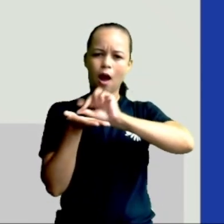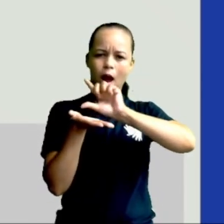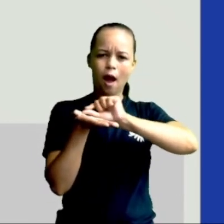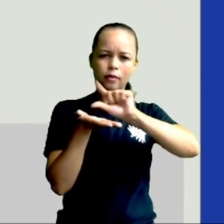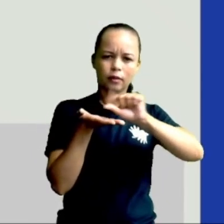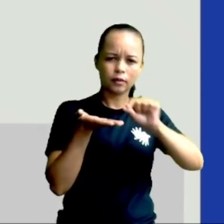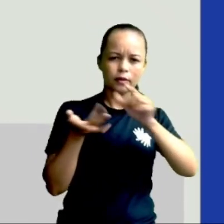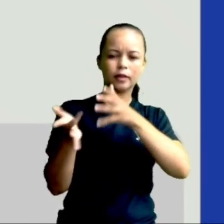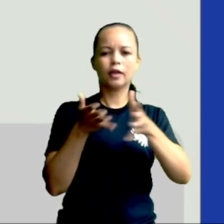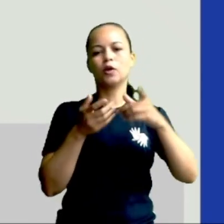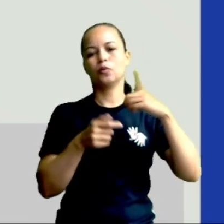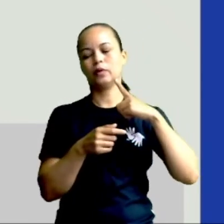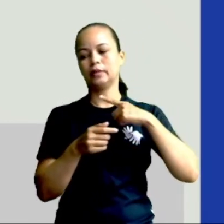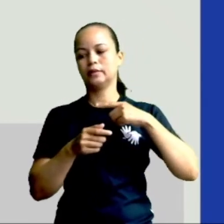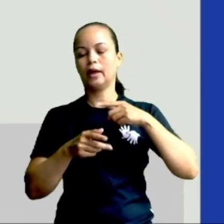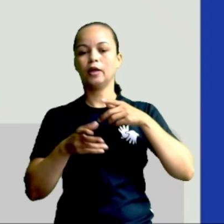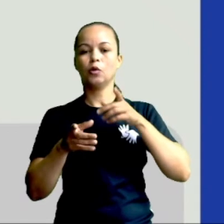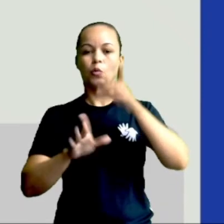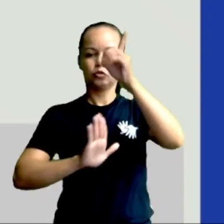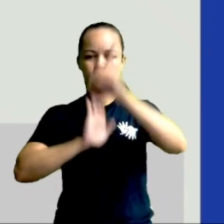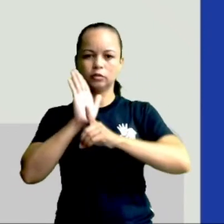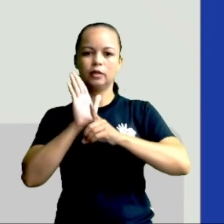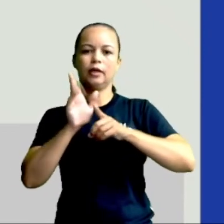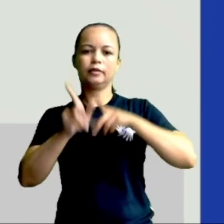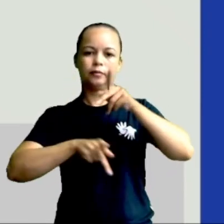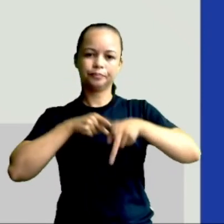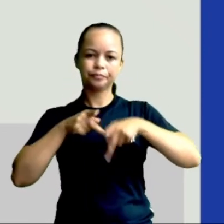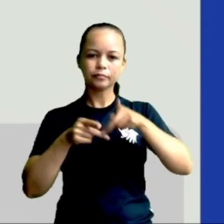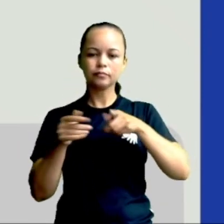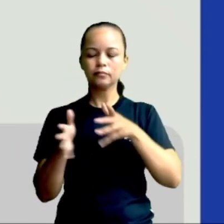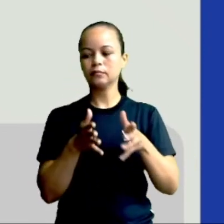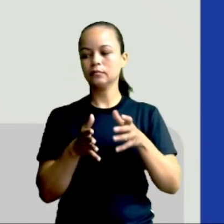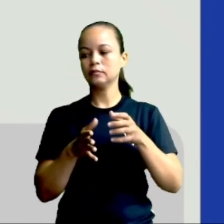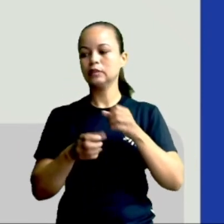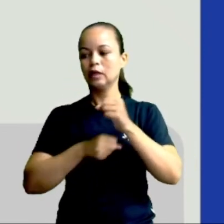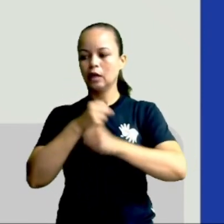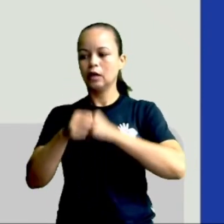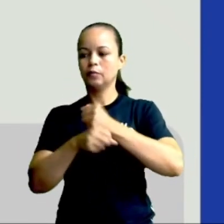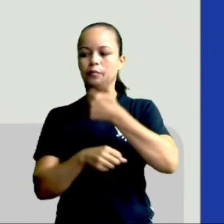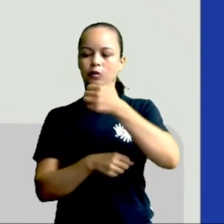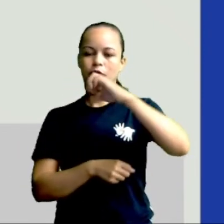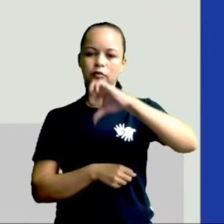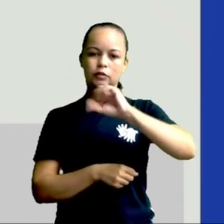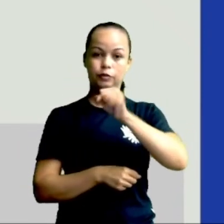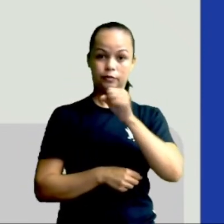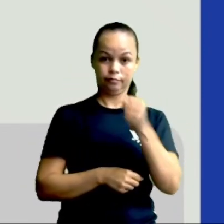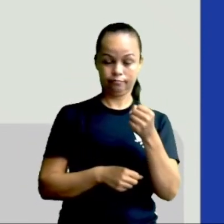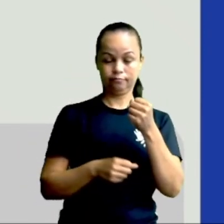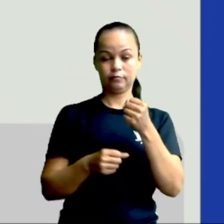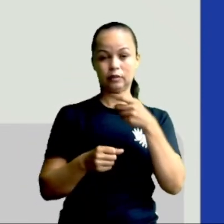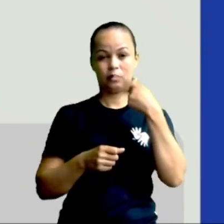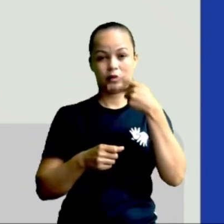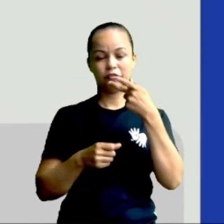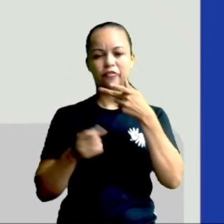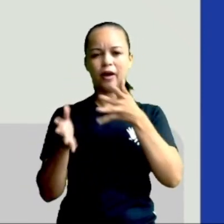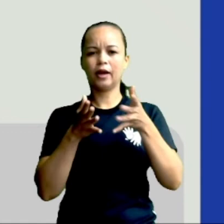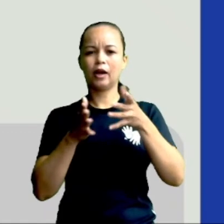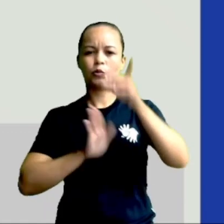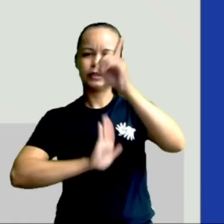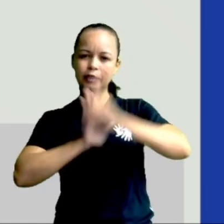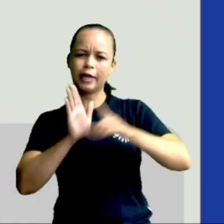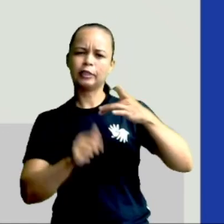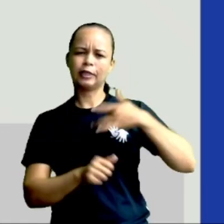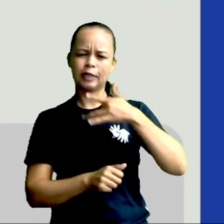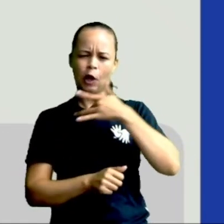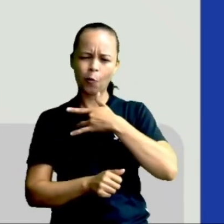direitos sociais à população. Então, é na Constituição de 1988 que fala do direito à